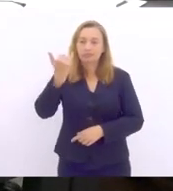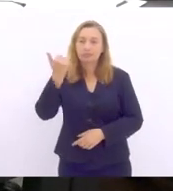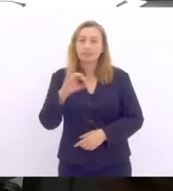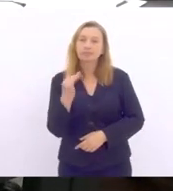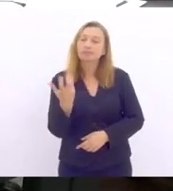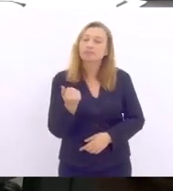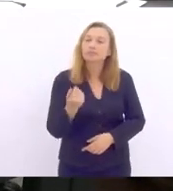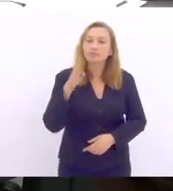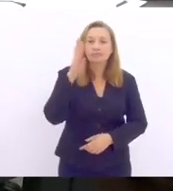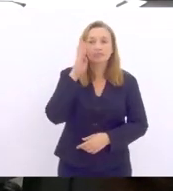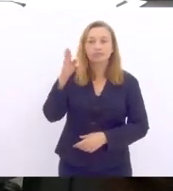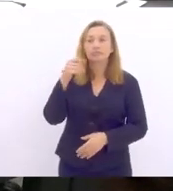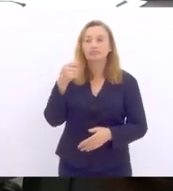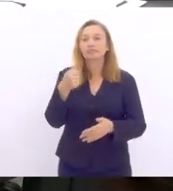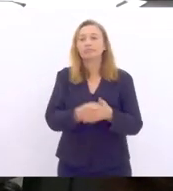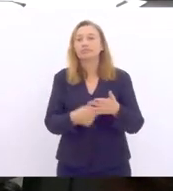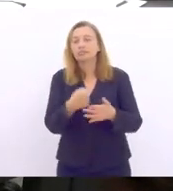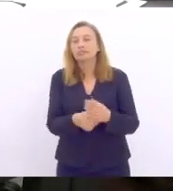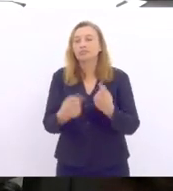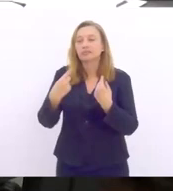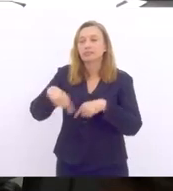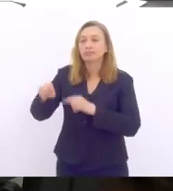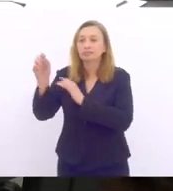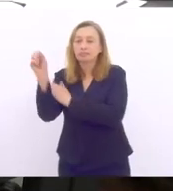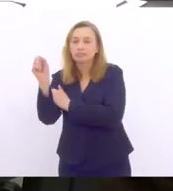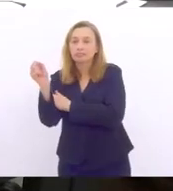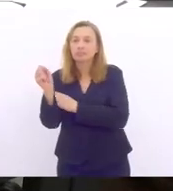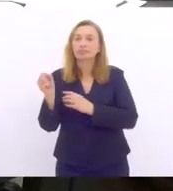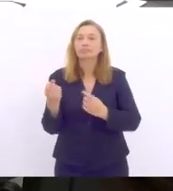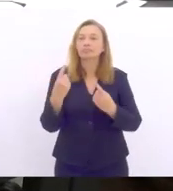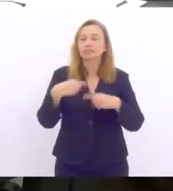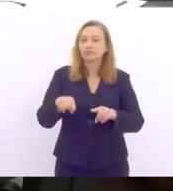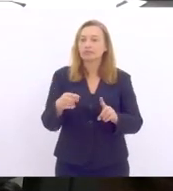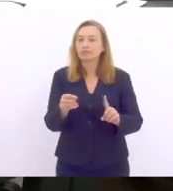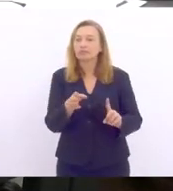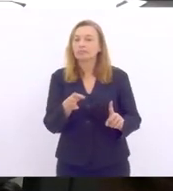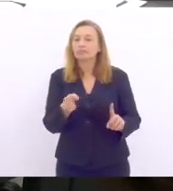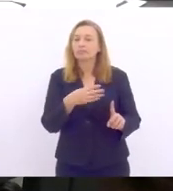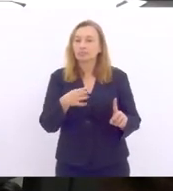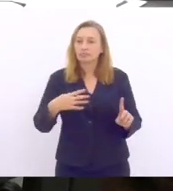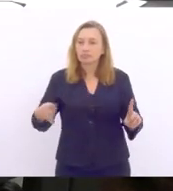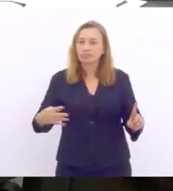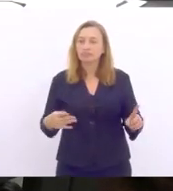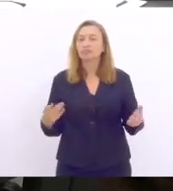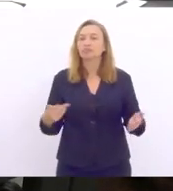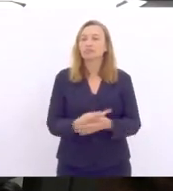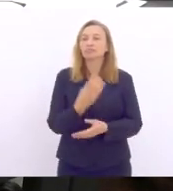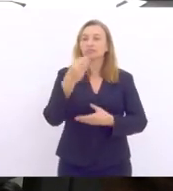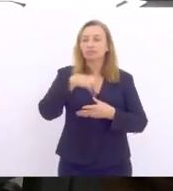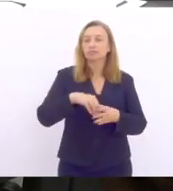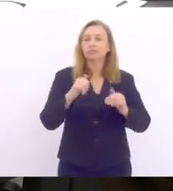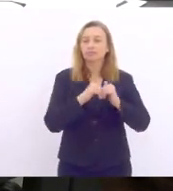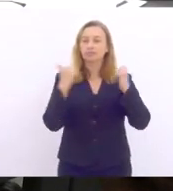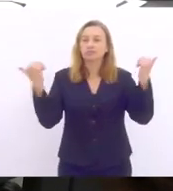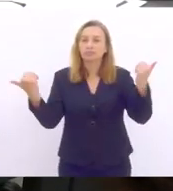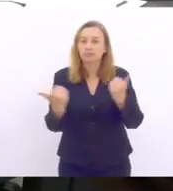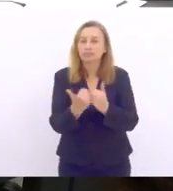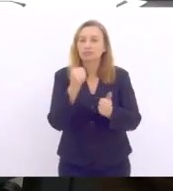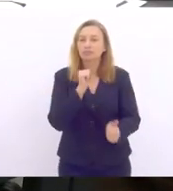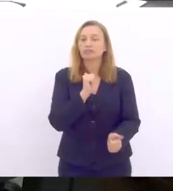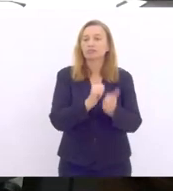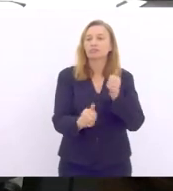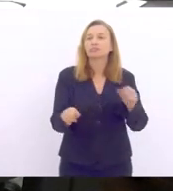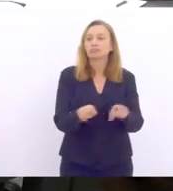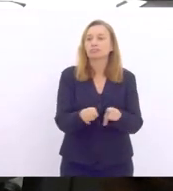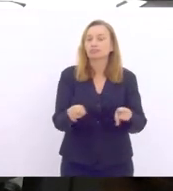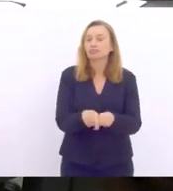essenciais da luta antimachista, anti-LGBTfóbica, que ocorre dentro dos estádios, e sem falar da